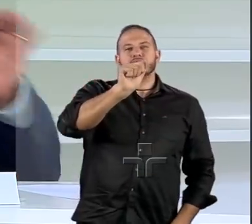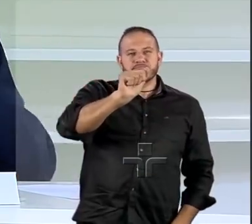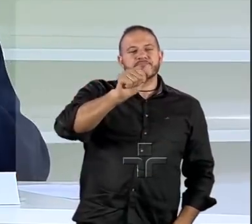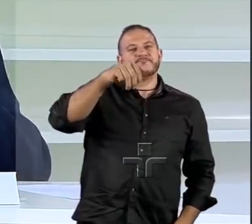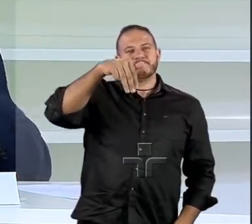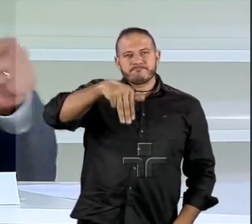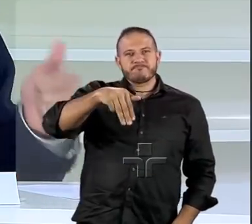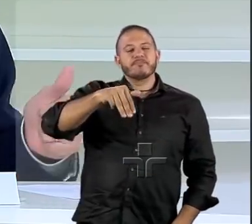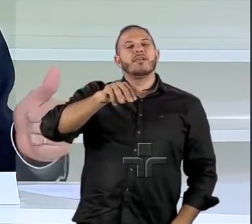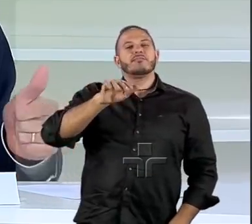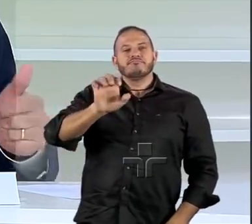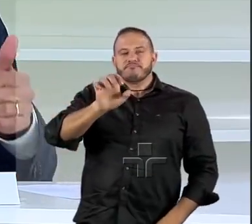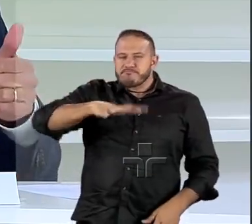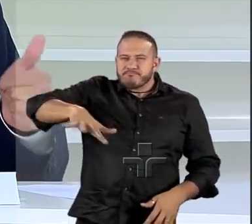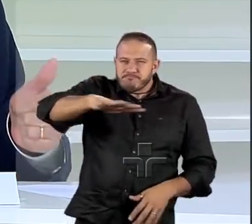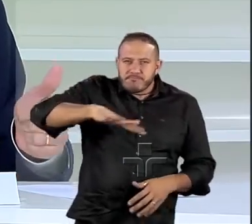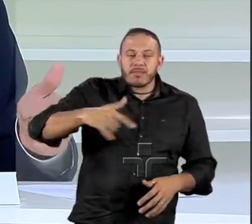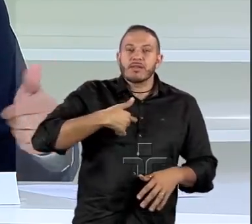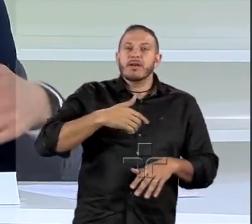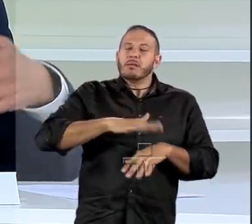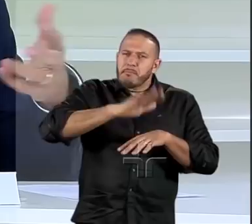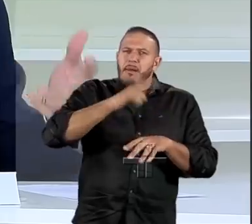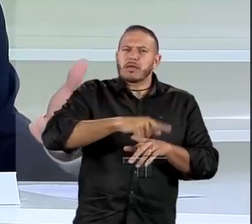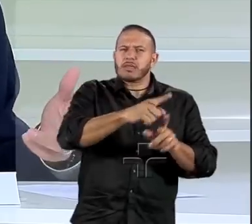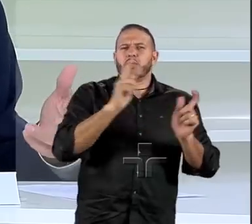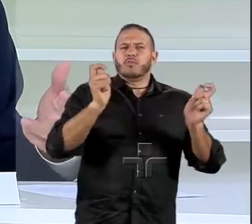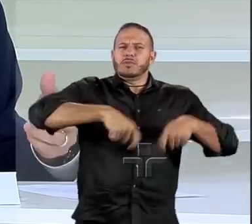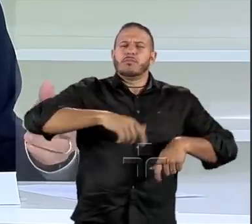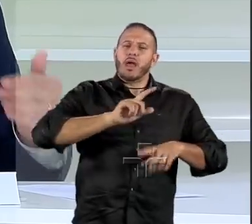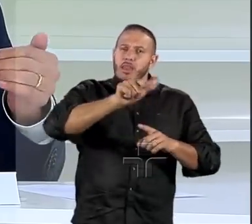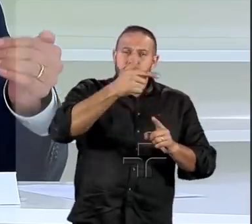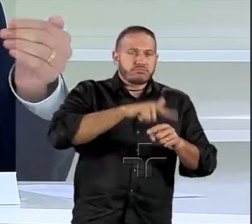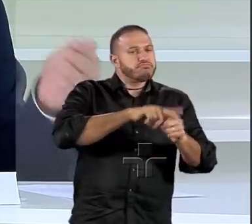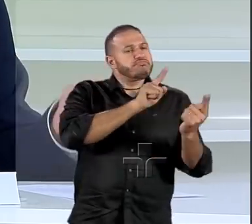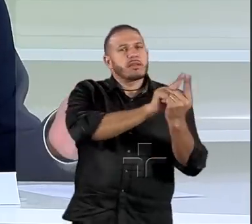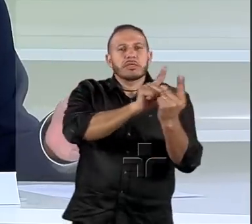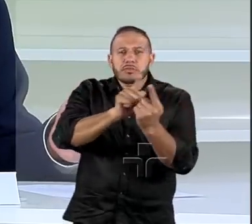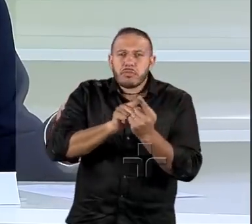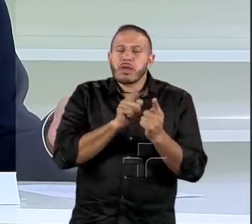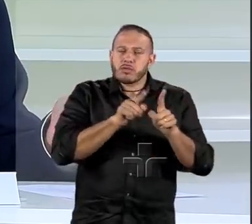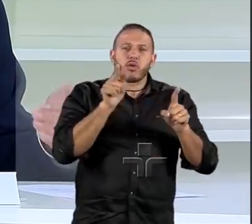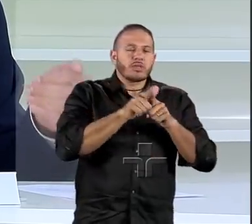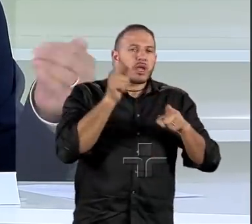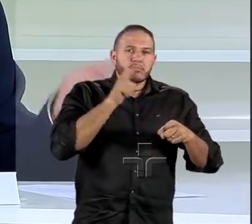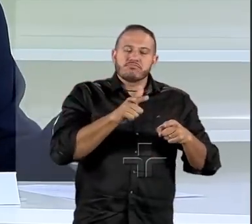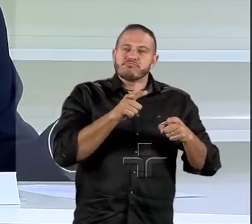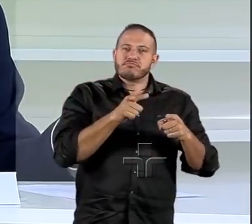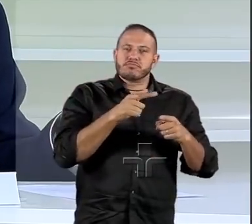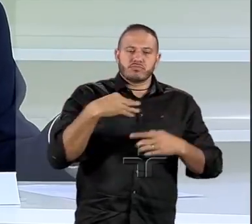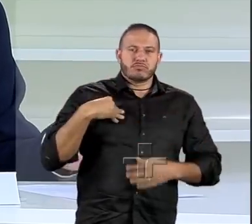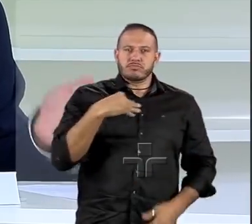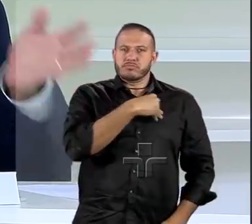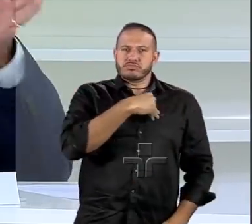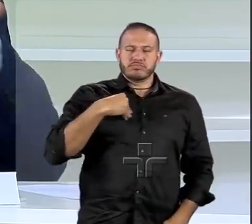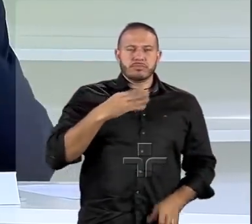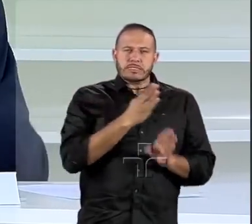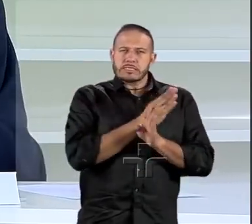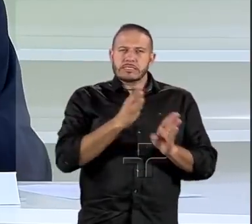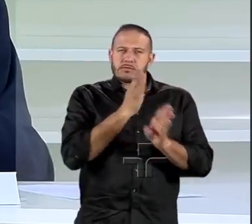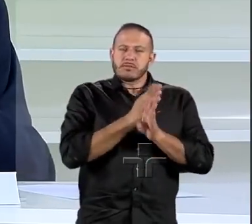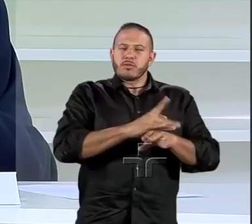especialidades, AMI+. O AMI+ tem competência, além do atendimento, ele faz procedimentos, tanto diagnósticos